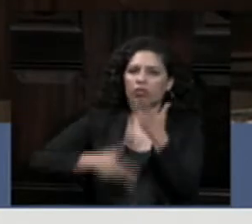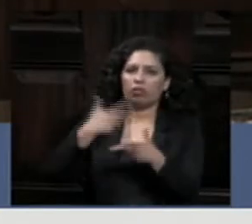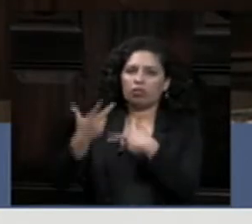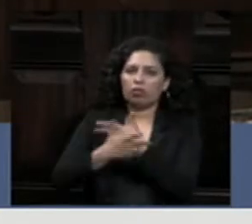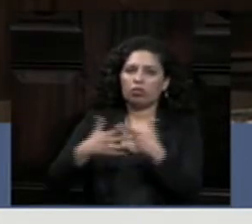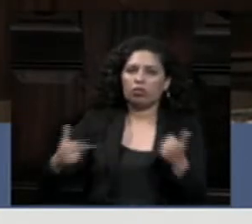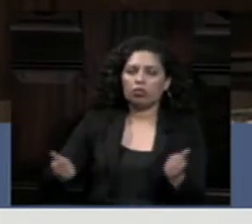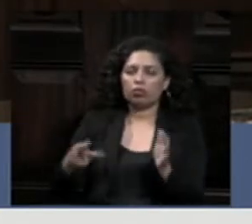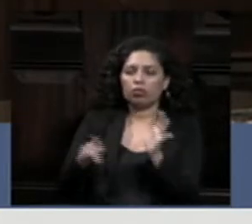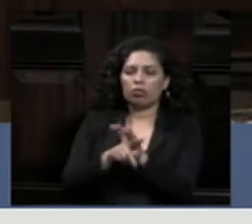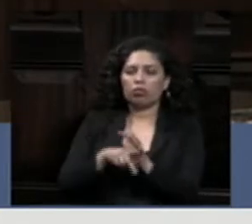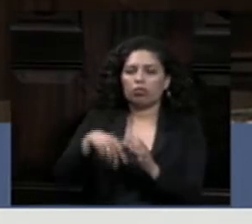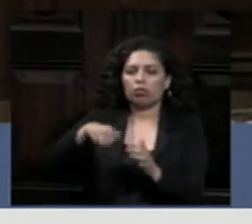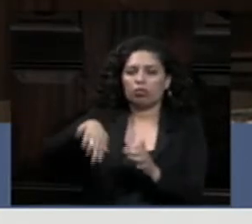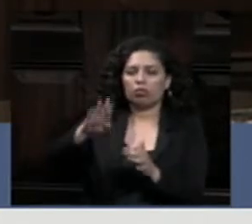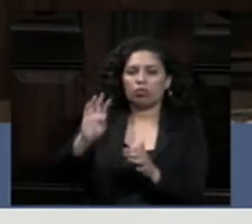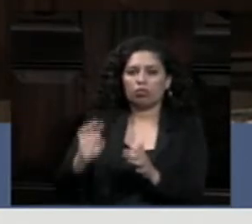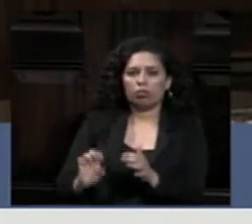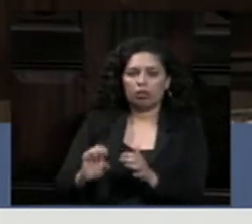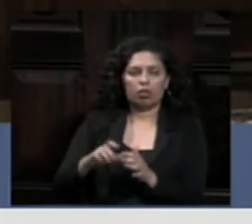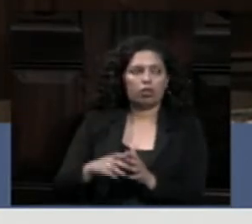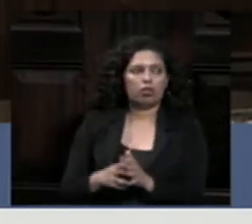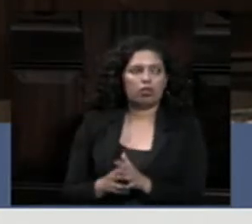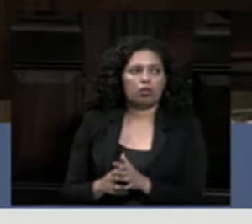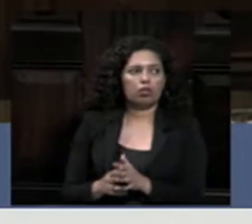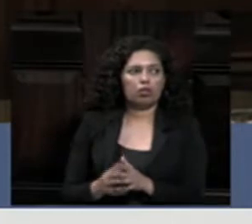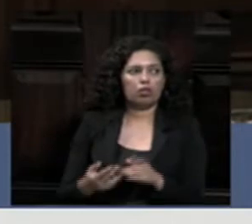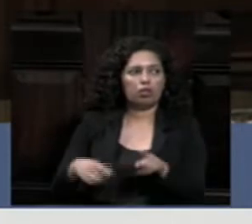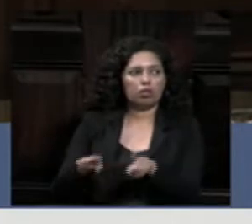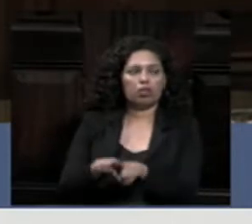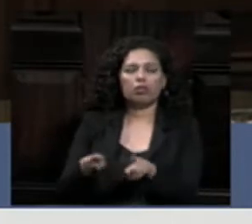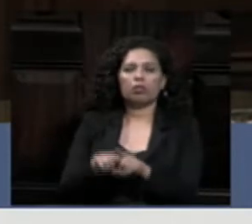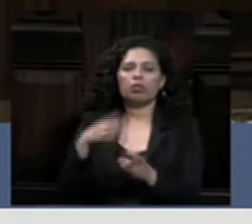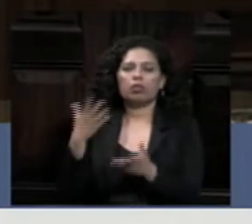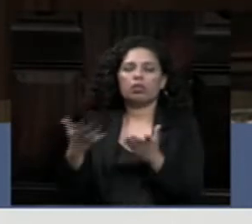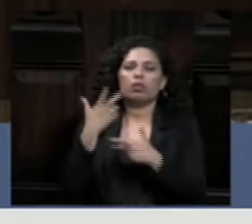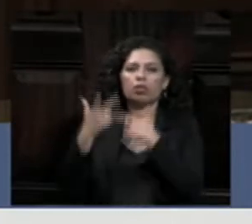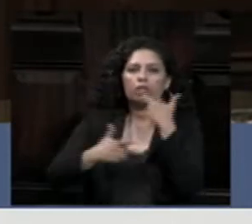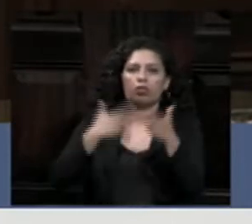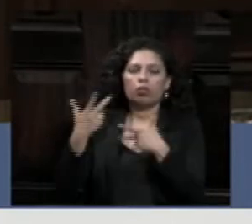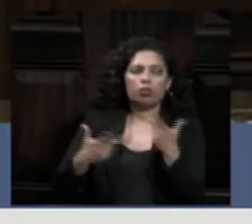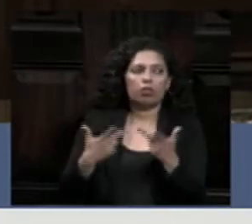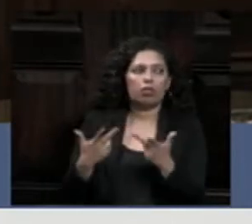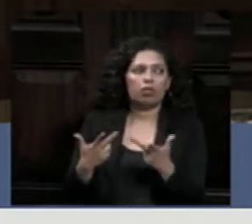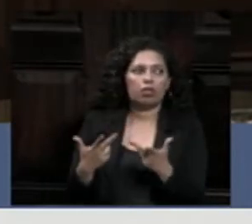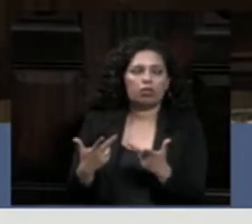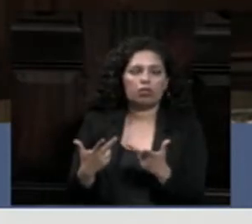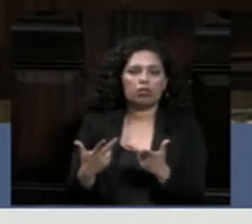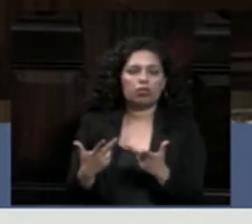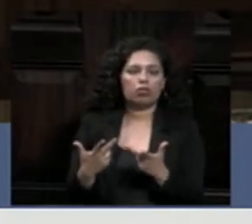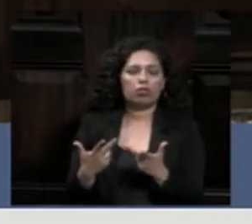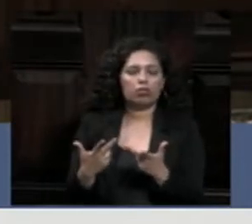filé mignon da especulação imobiliária. Esclareço também que nenhum